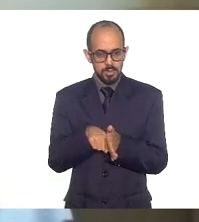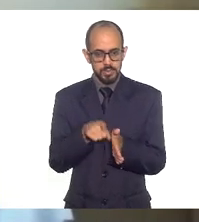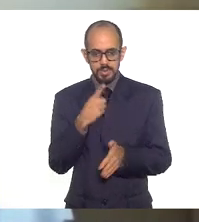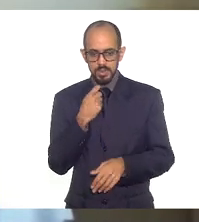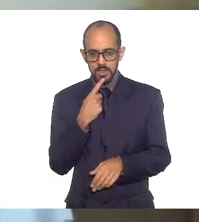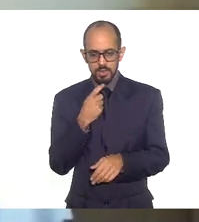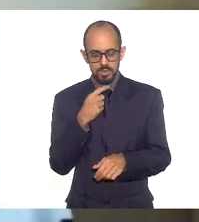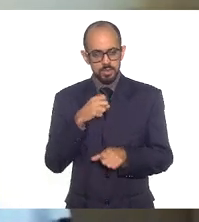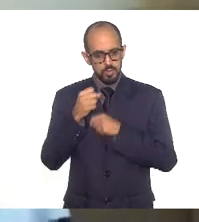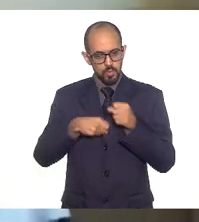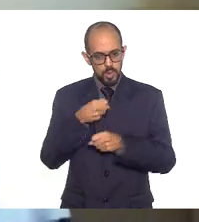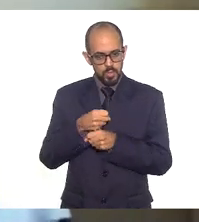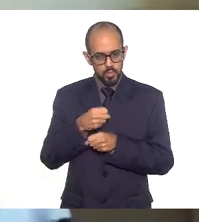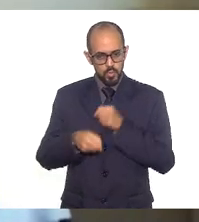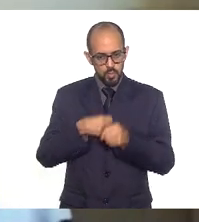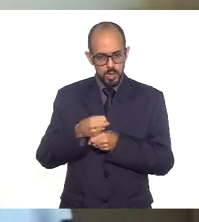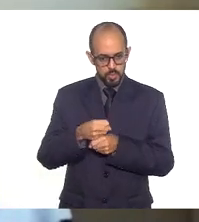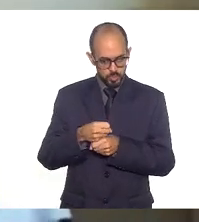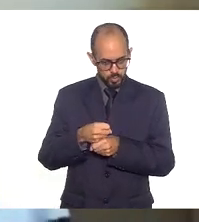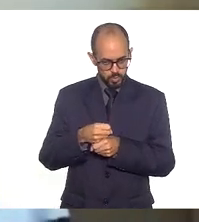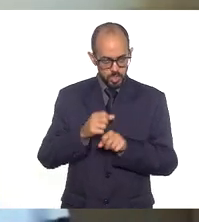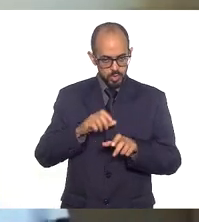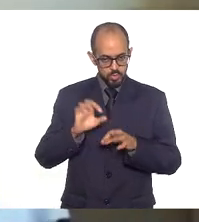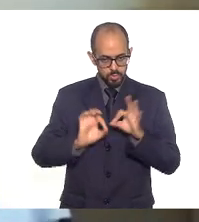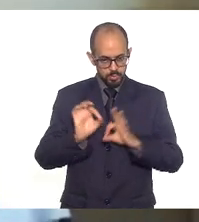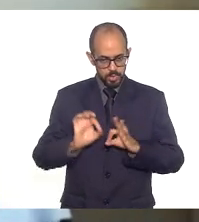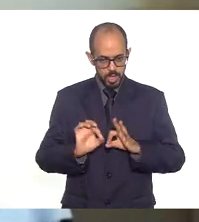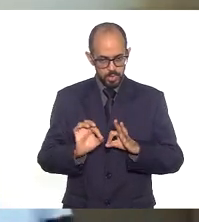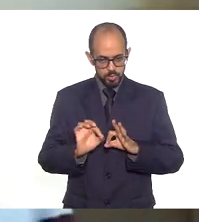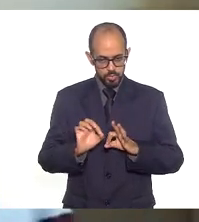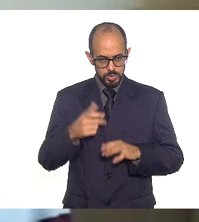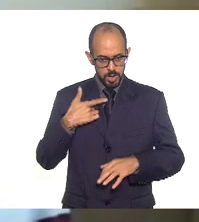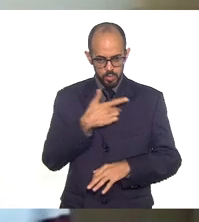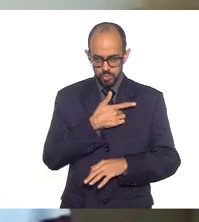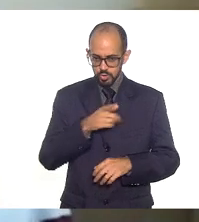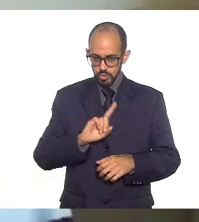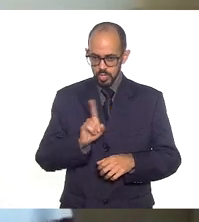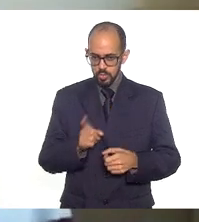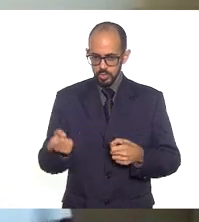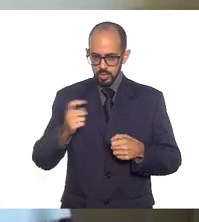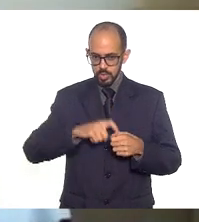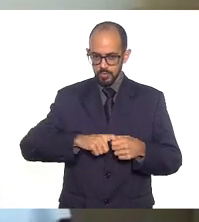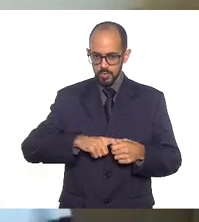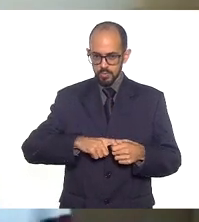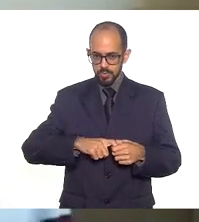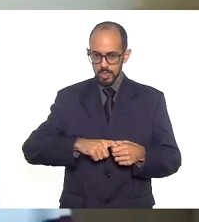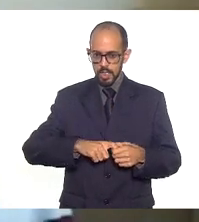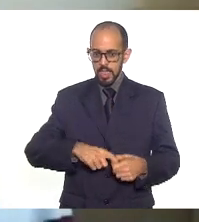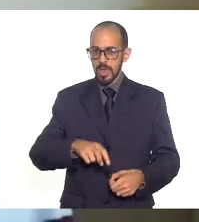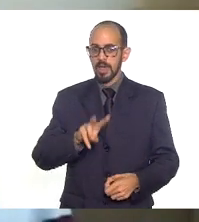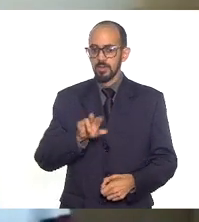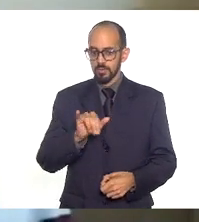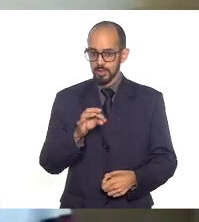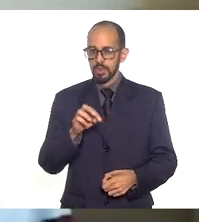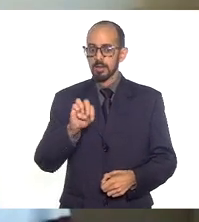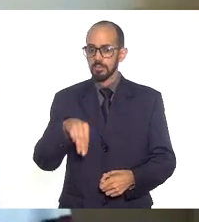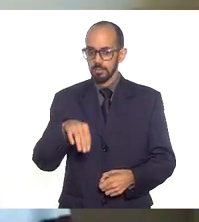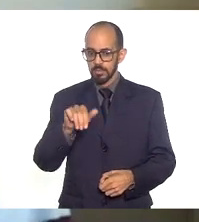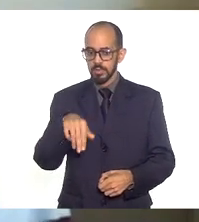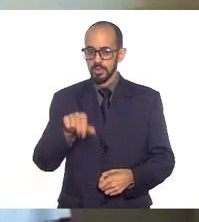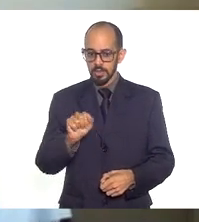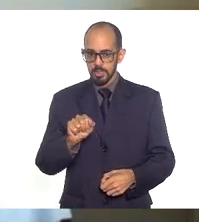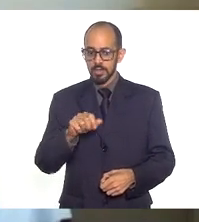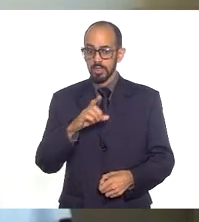de saúde não pagam, não reembolsam a vitamina D. E aí você paga do